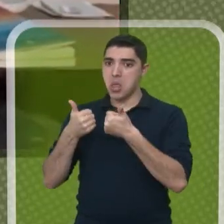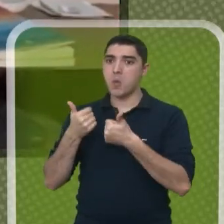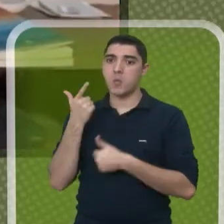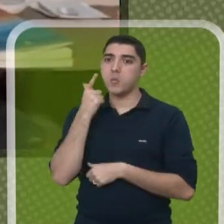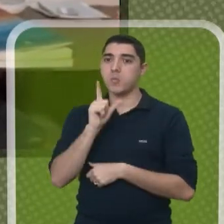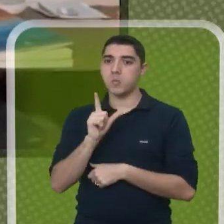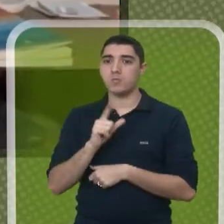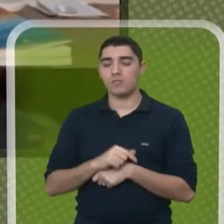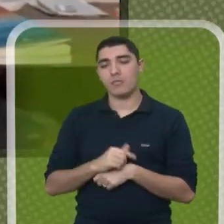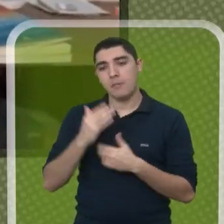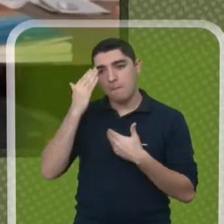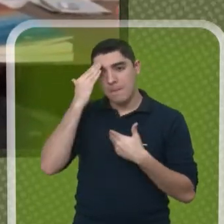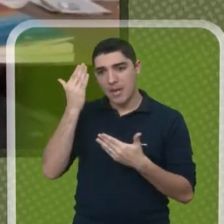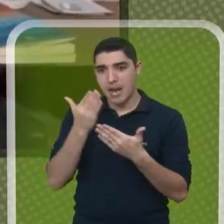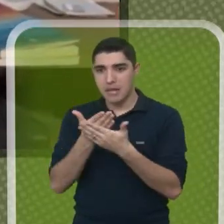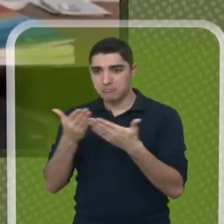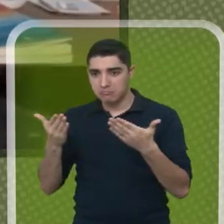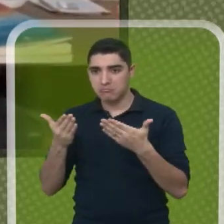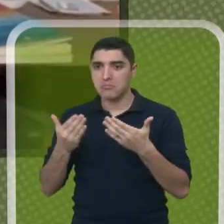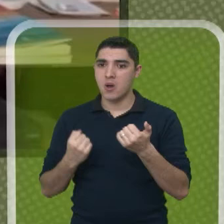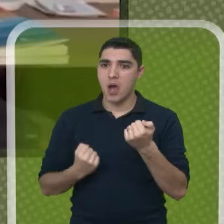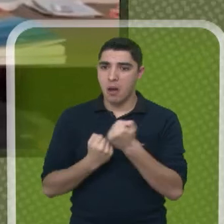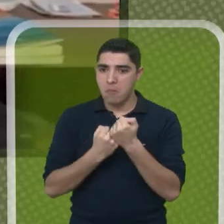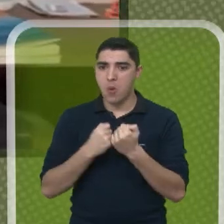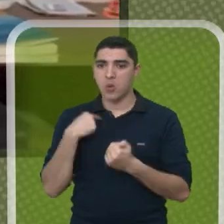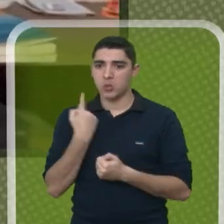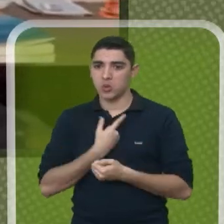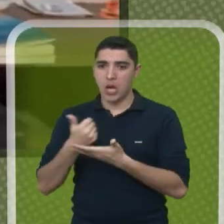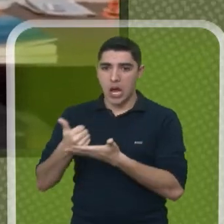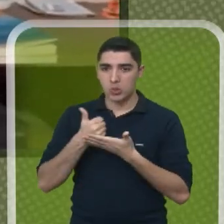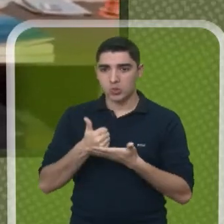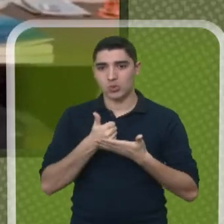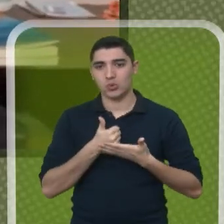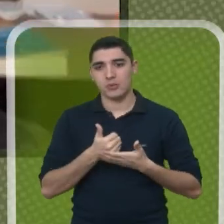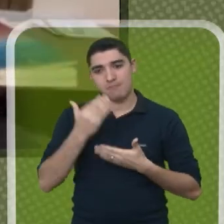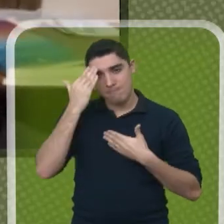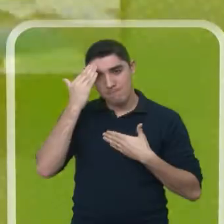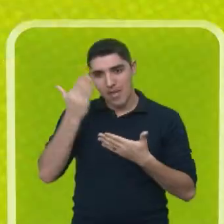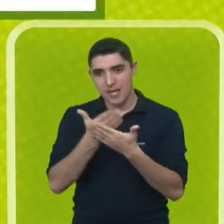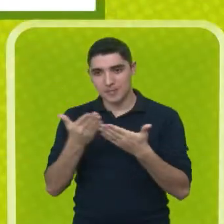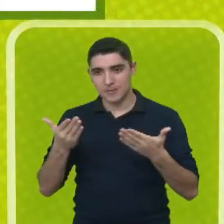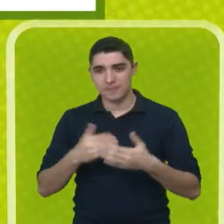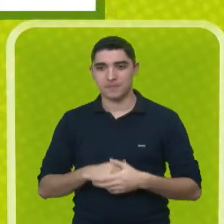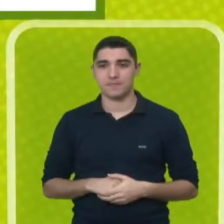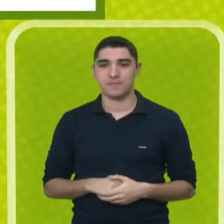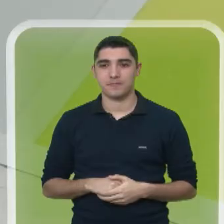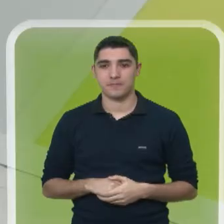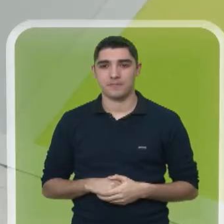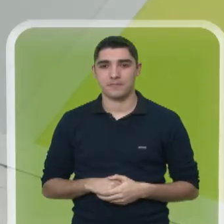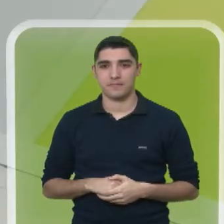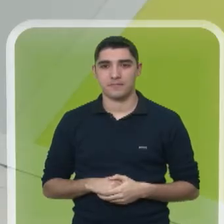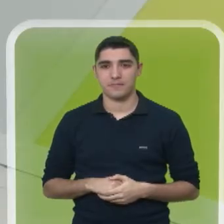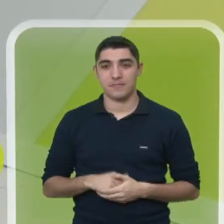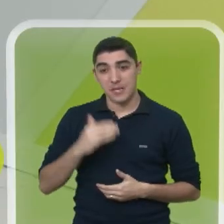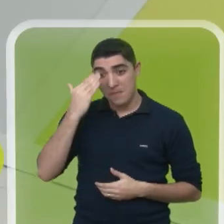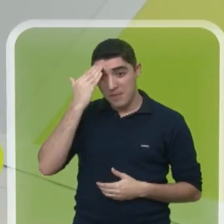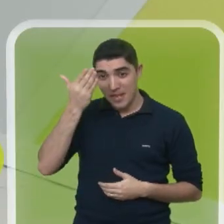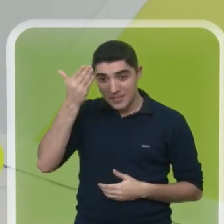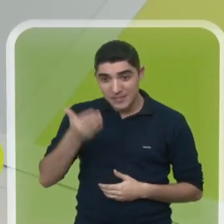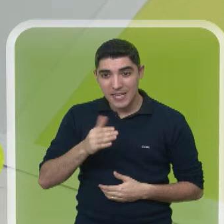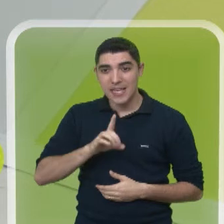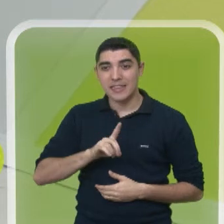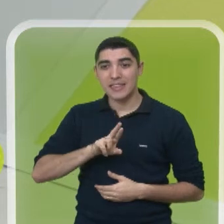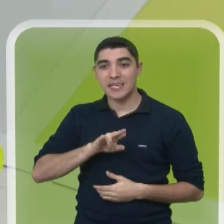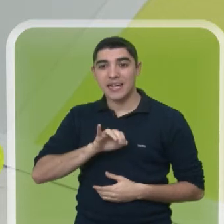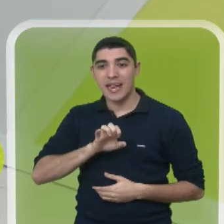Eu quero agradecer a galera aí que super apoia, que nos ajuda muito. Obrigado, pessoal. Obrigado a você, Driellen. Parabéns